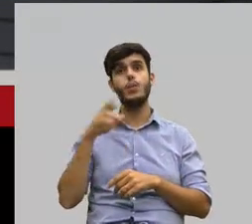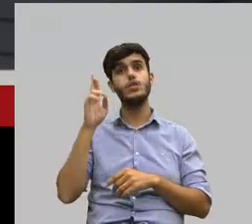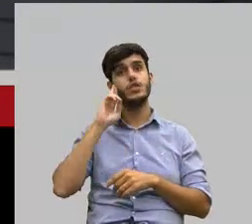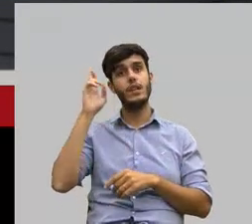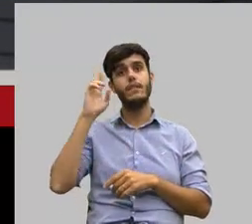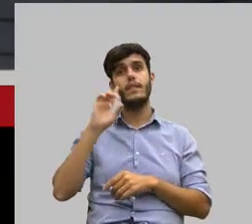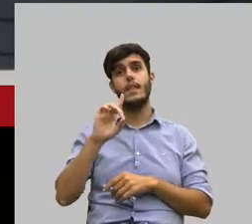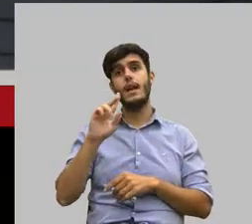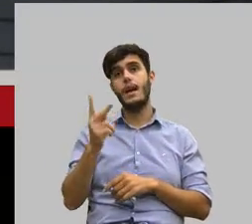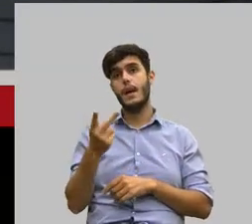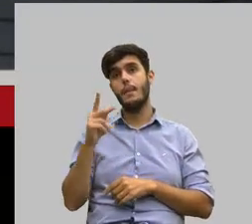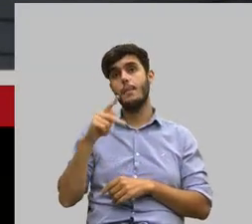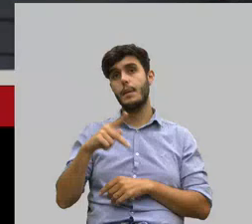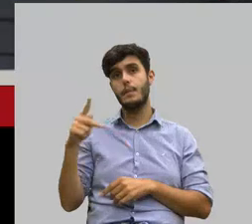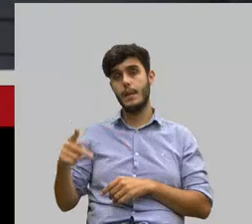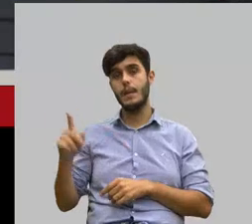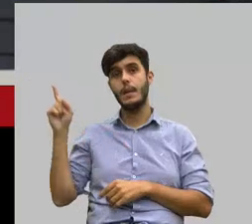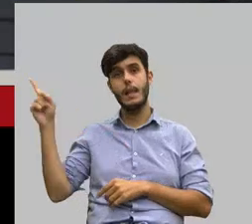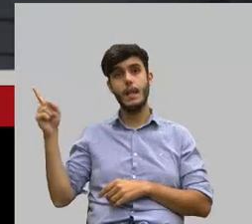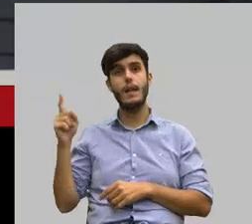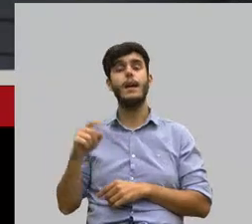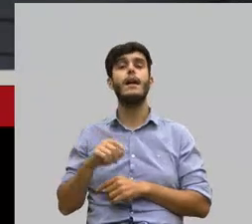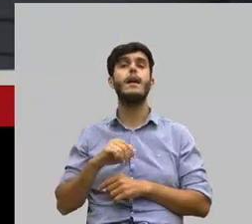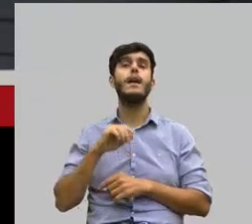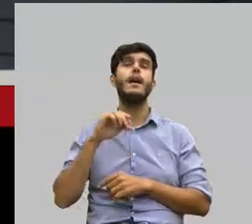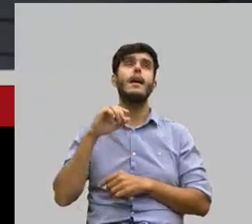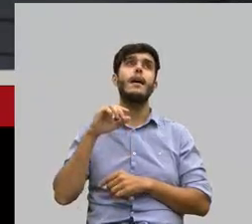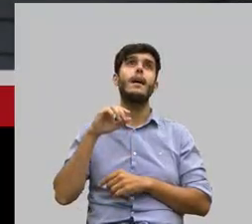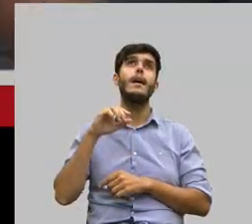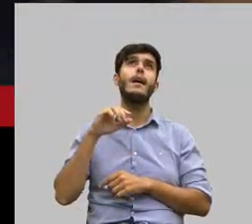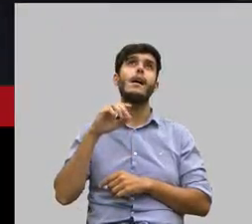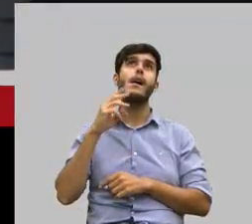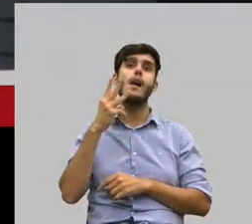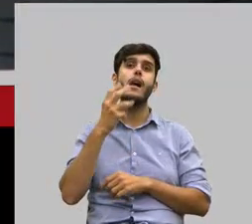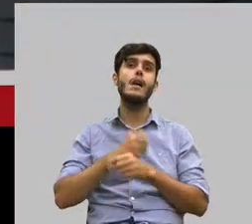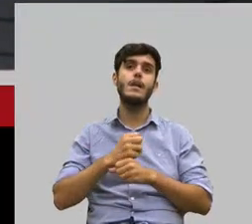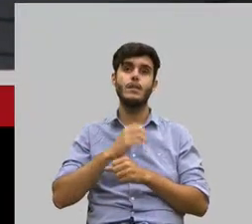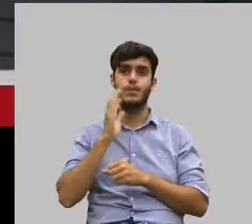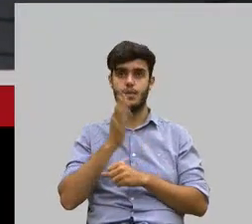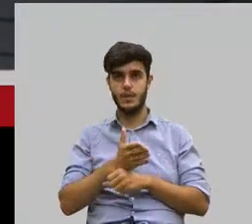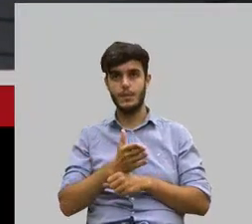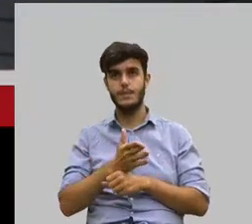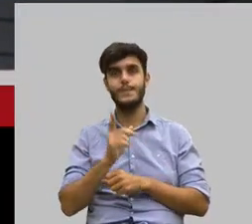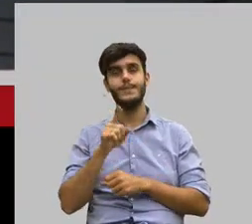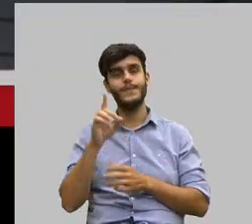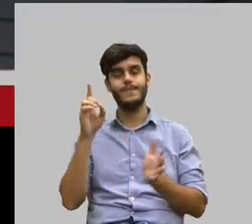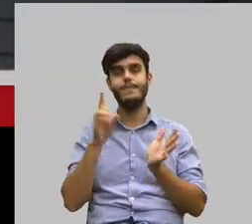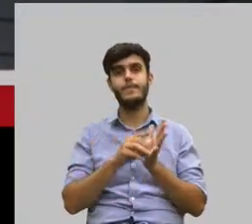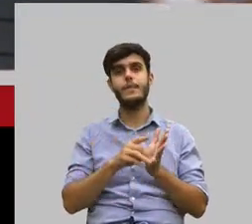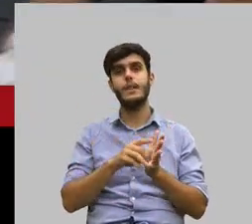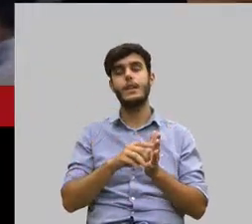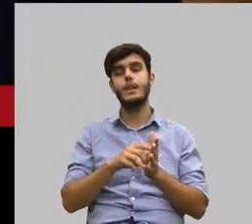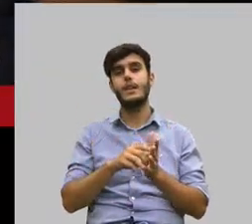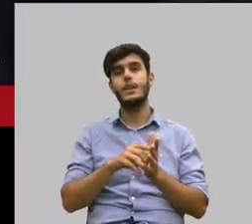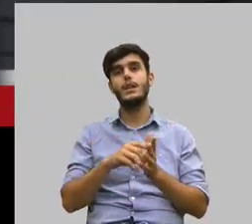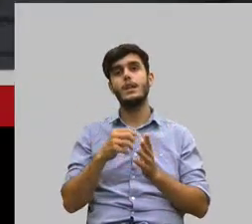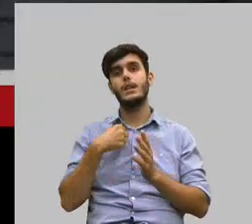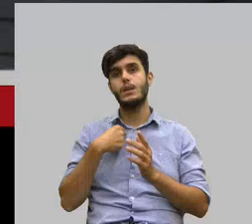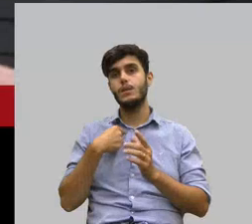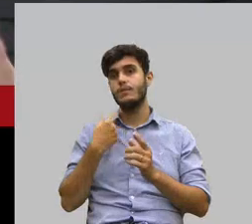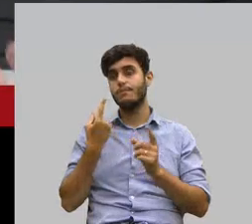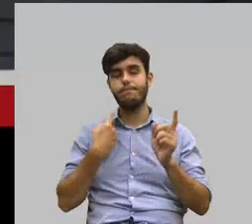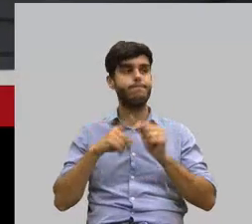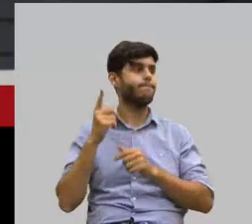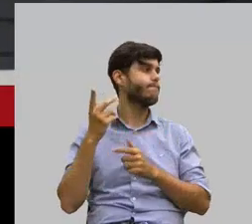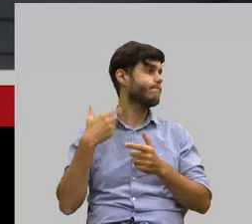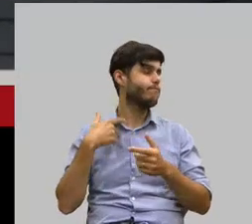Departamento Estadual de investigação de homicídios por mais de 3 anos então é realmente algo que eh me revoltava